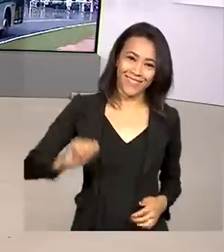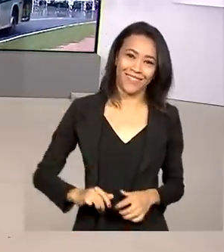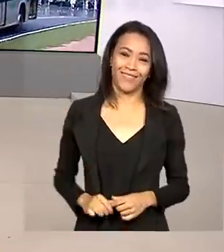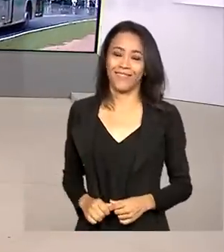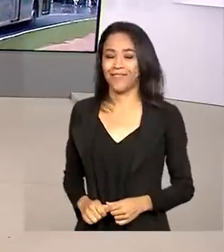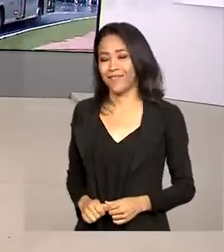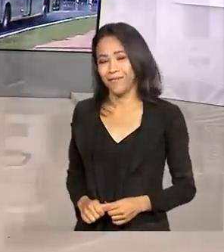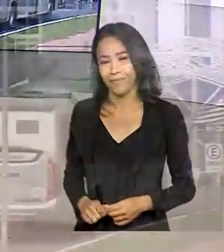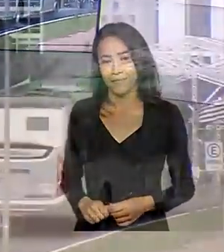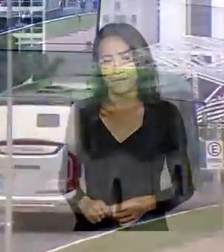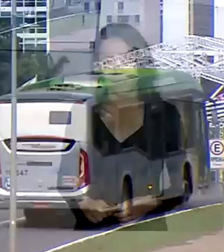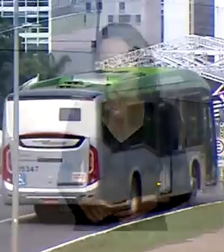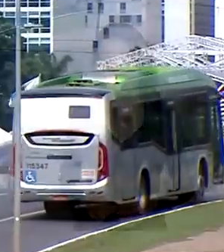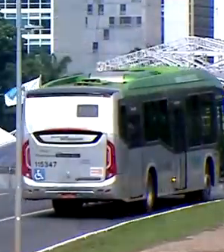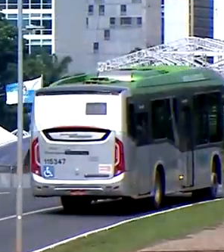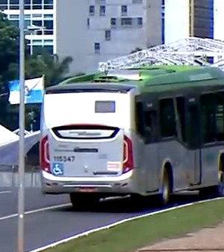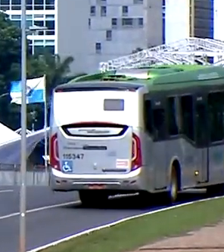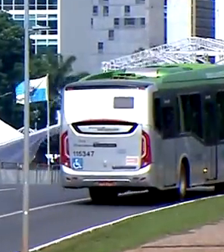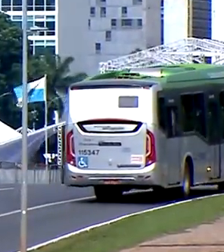tchau